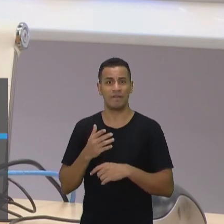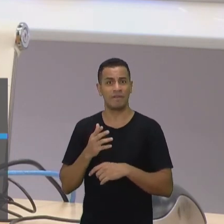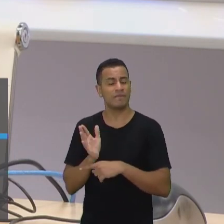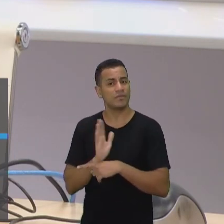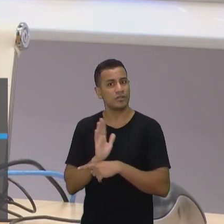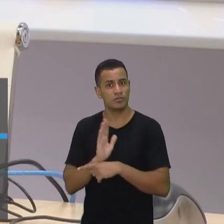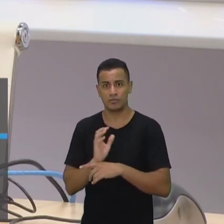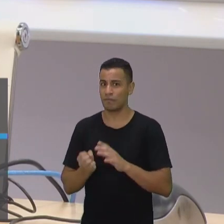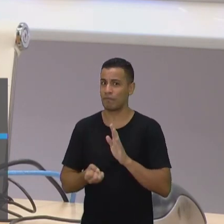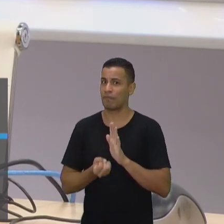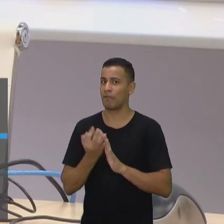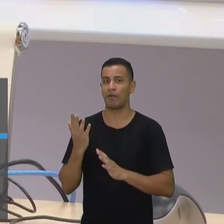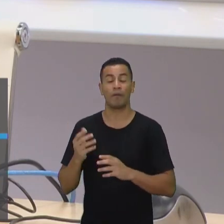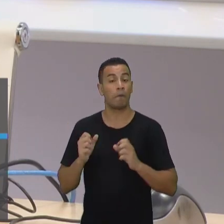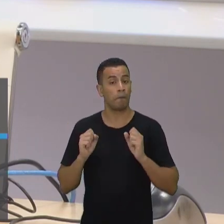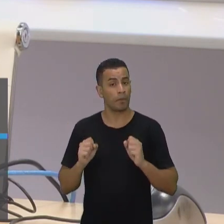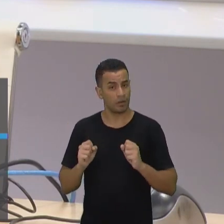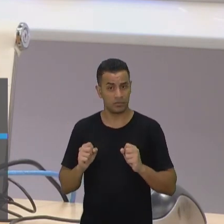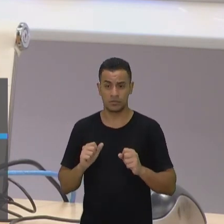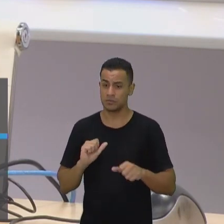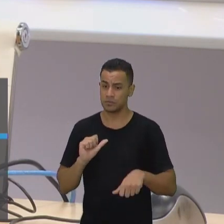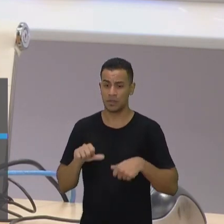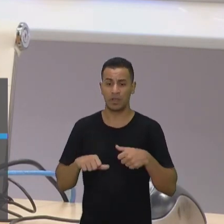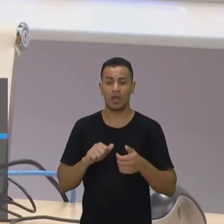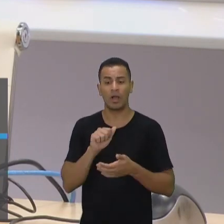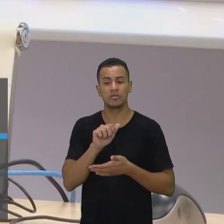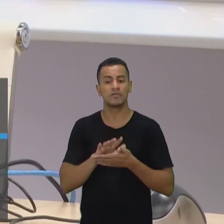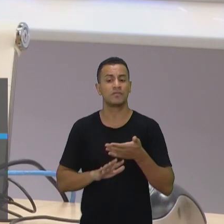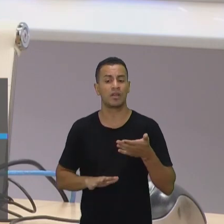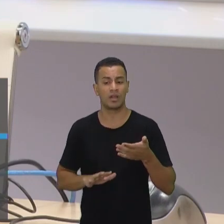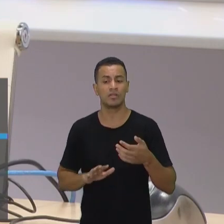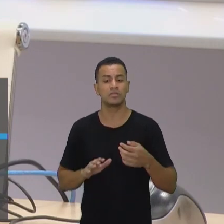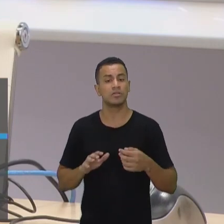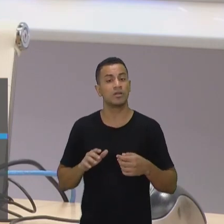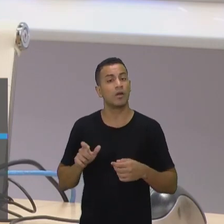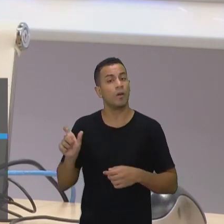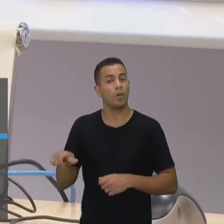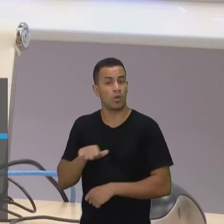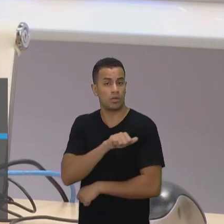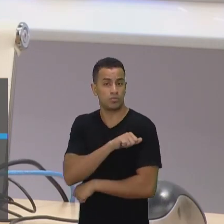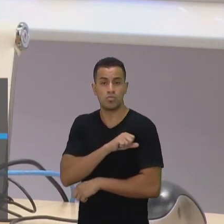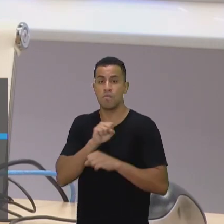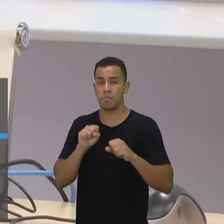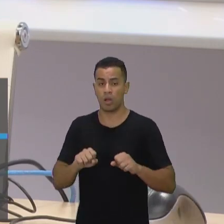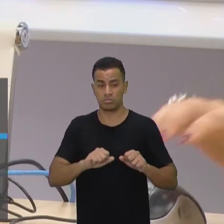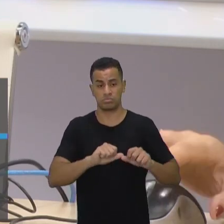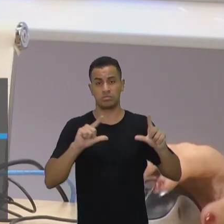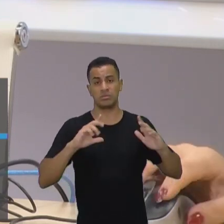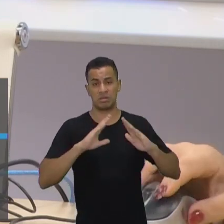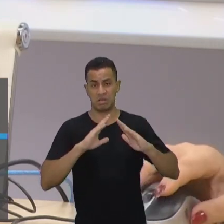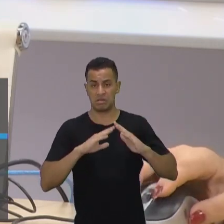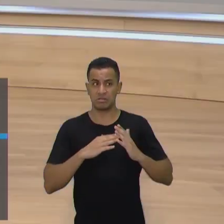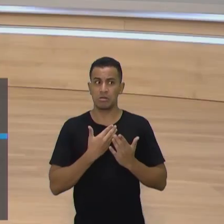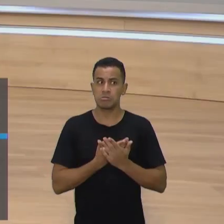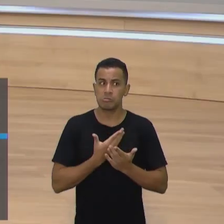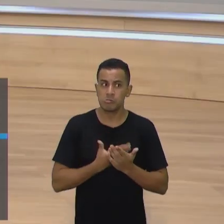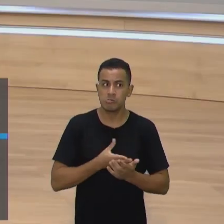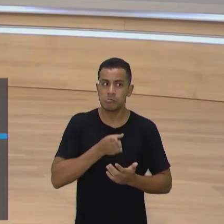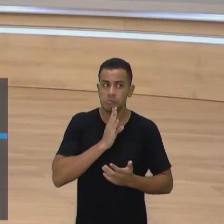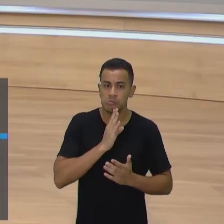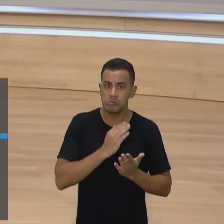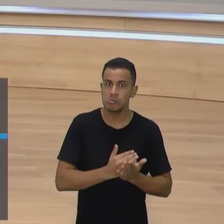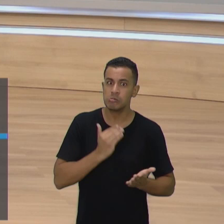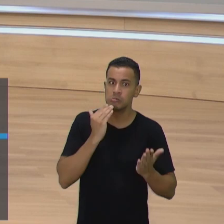atividades que os estudantes possam estar acessando em casa, estudando, se aprofundando, para que daí esses temas sejam discutidos dentro da sala de aula.